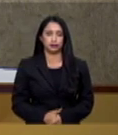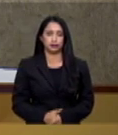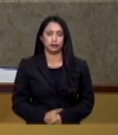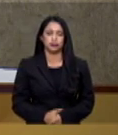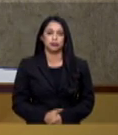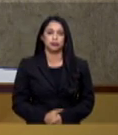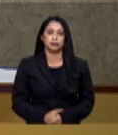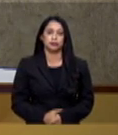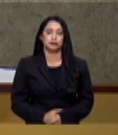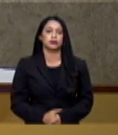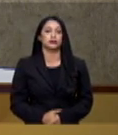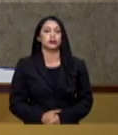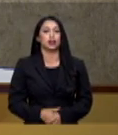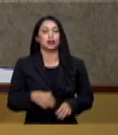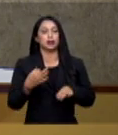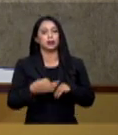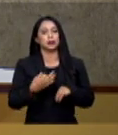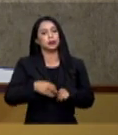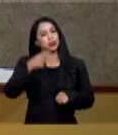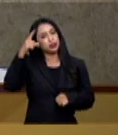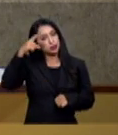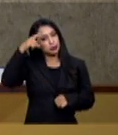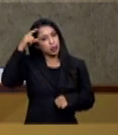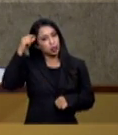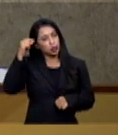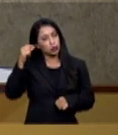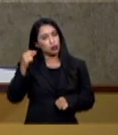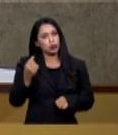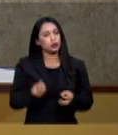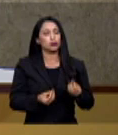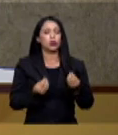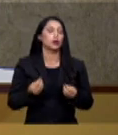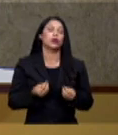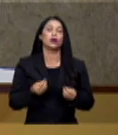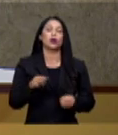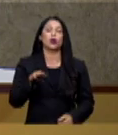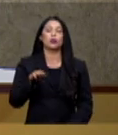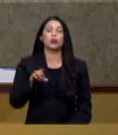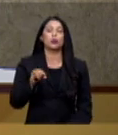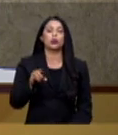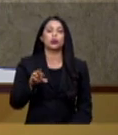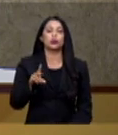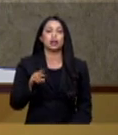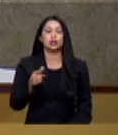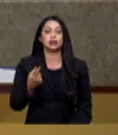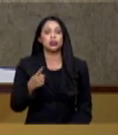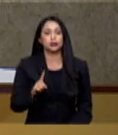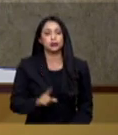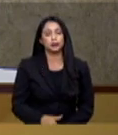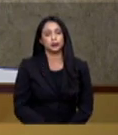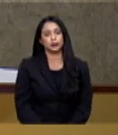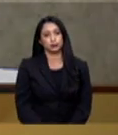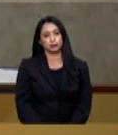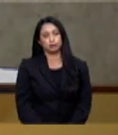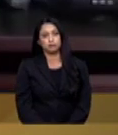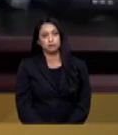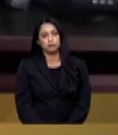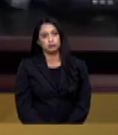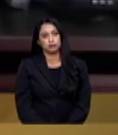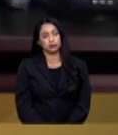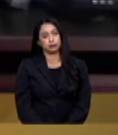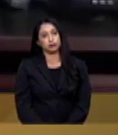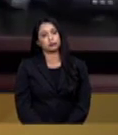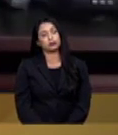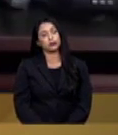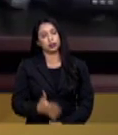Ministro Luiz Roberto Barroso, Vossa Excelência, como se manifesta sobre a modulação? Presidente, eu,